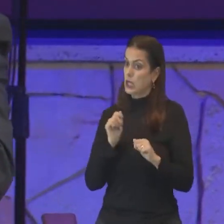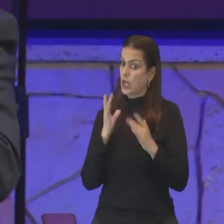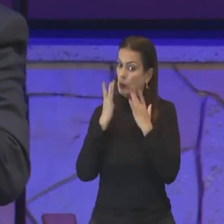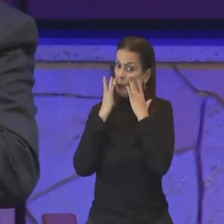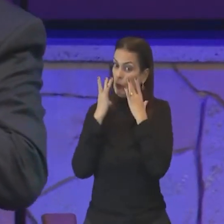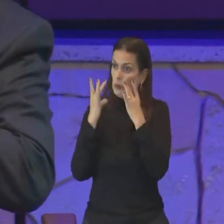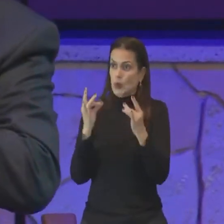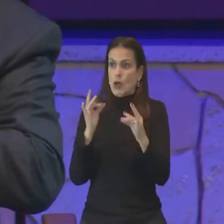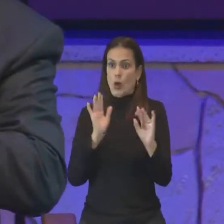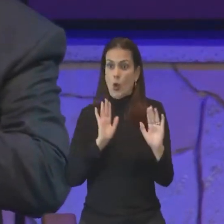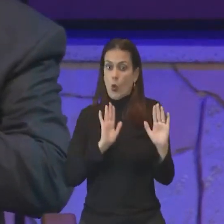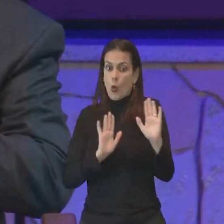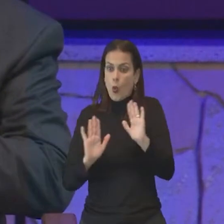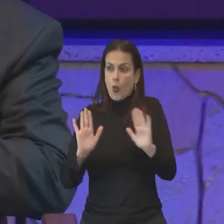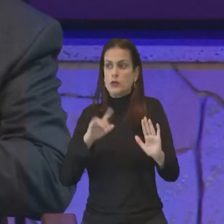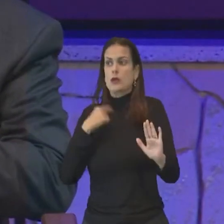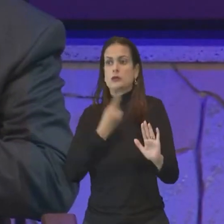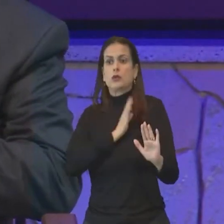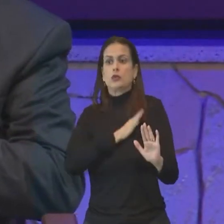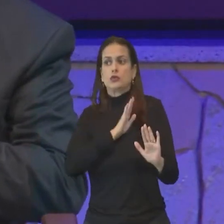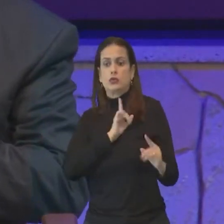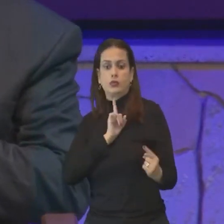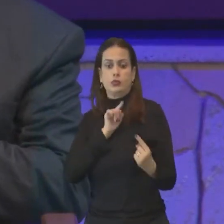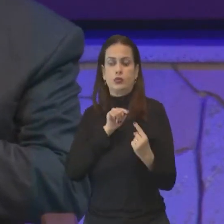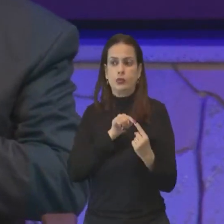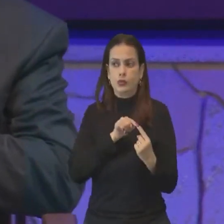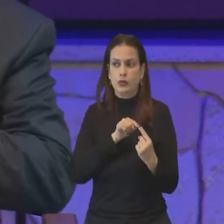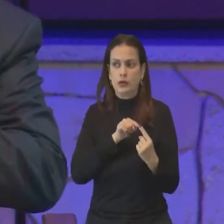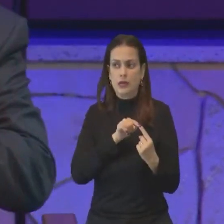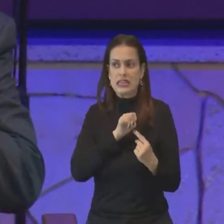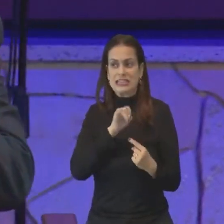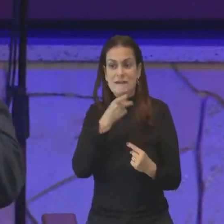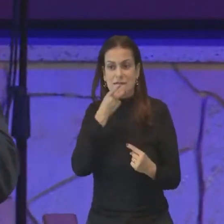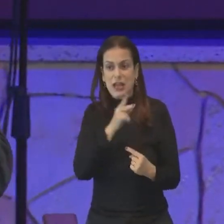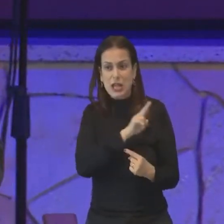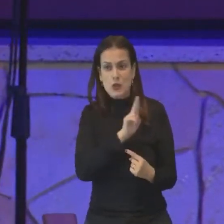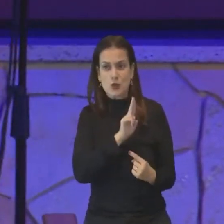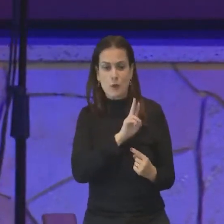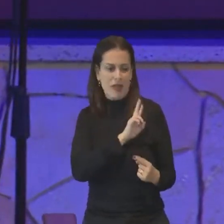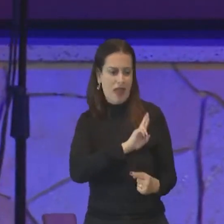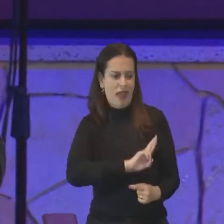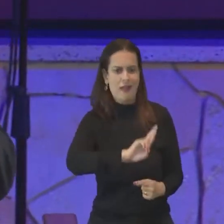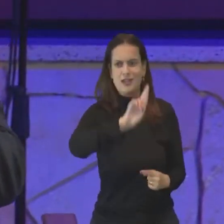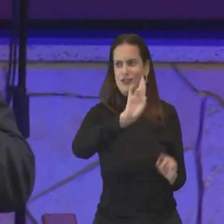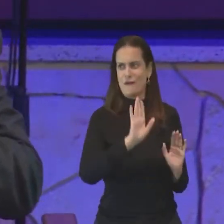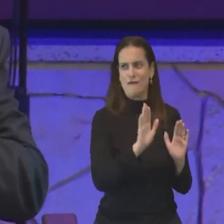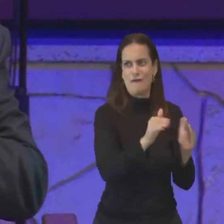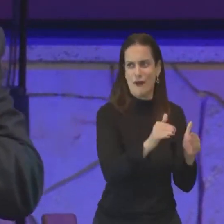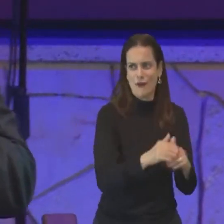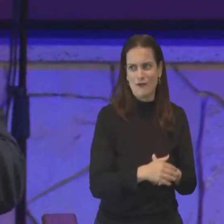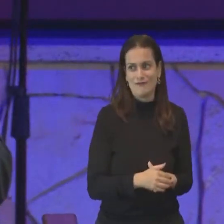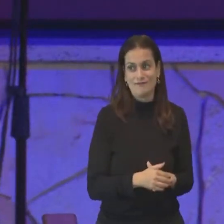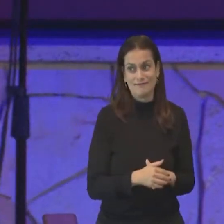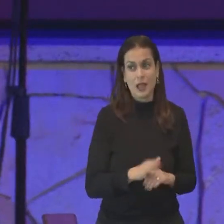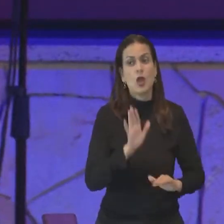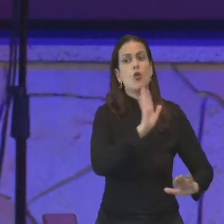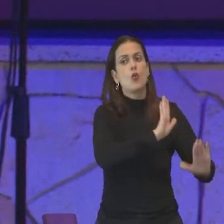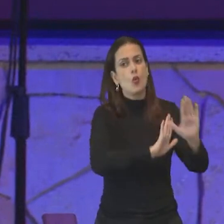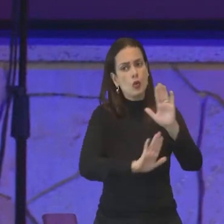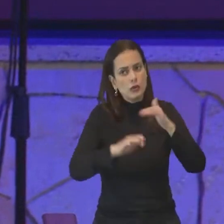nosso coração, em nome da nossa religiosidade. E aí insistiram com a pergunta: